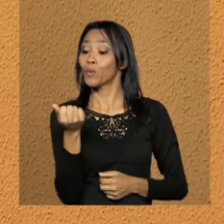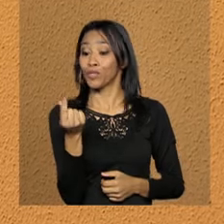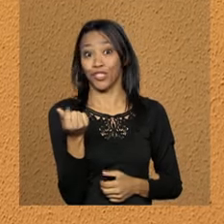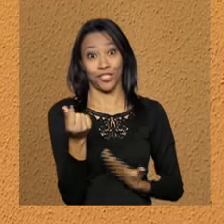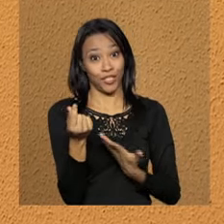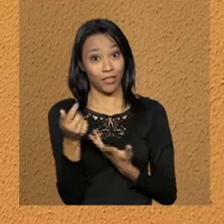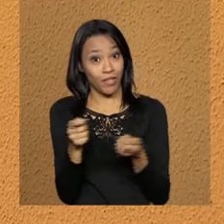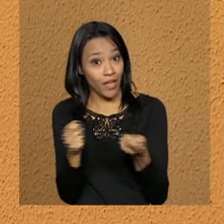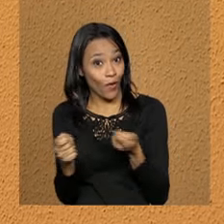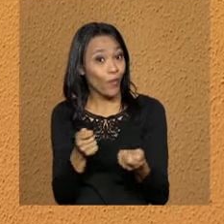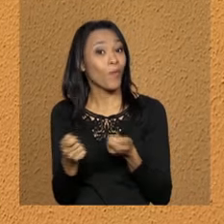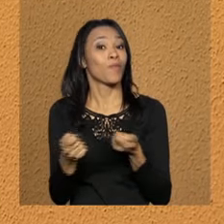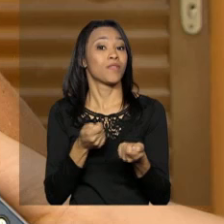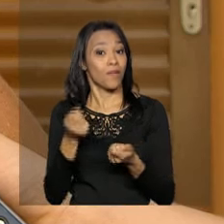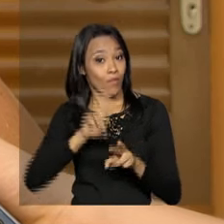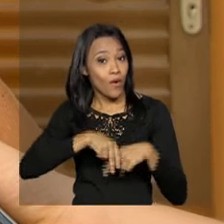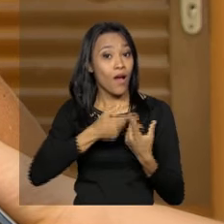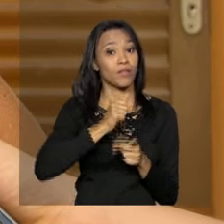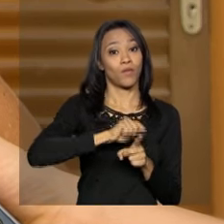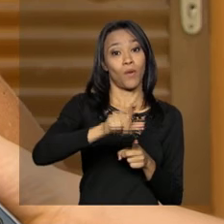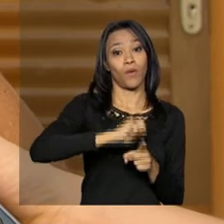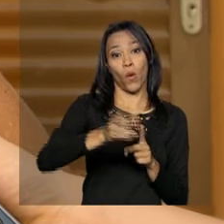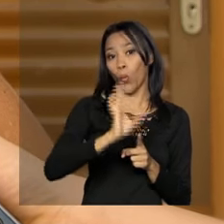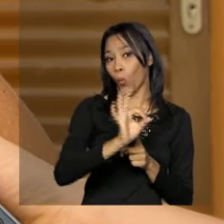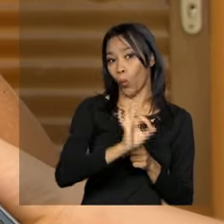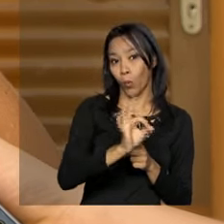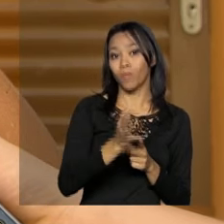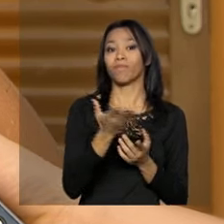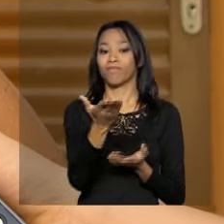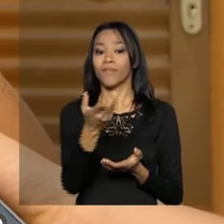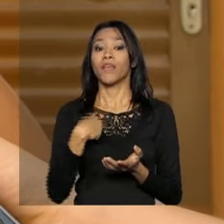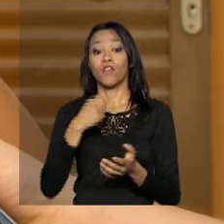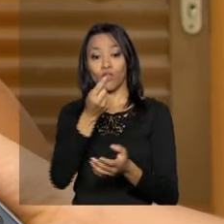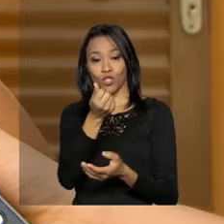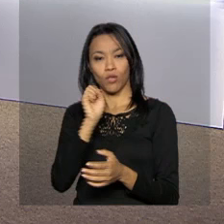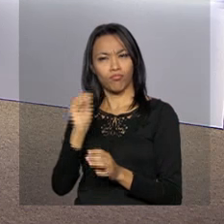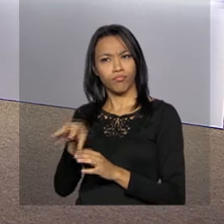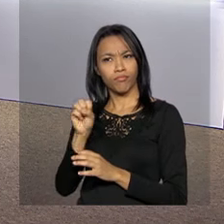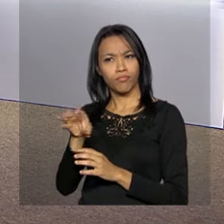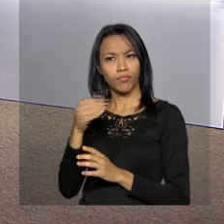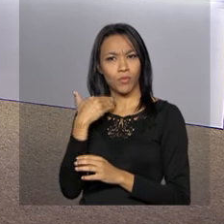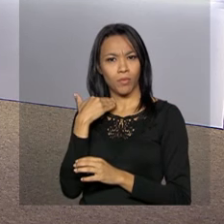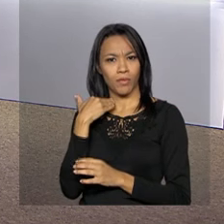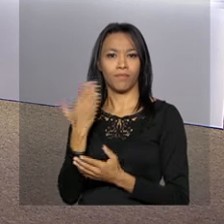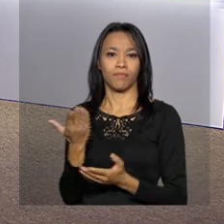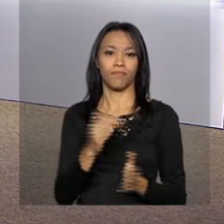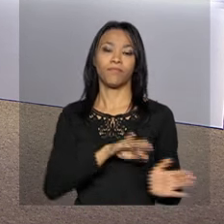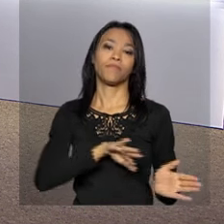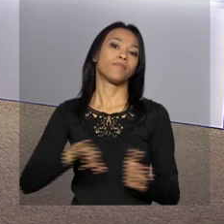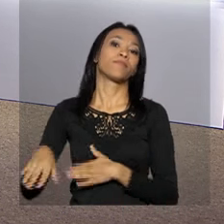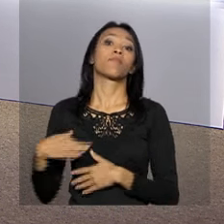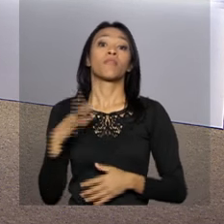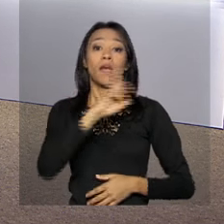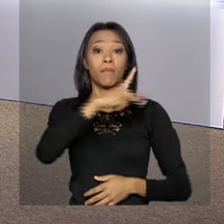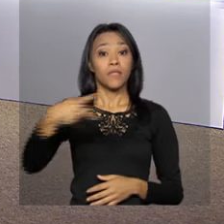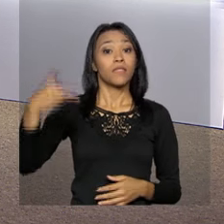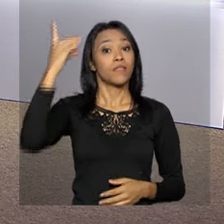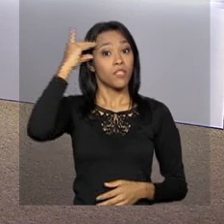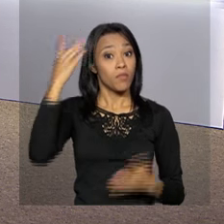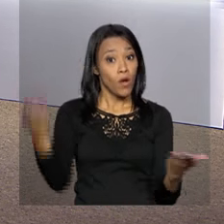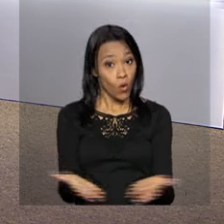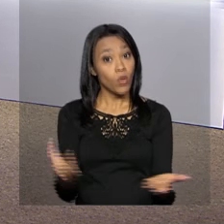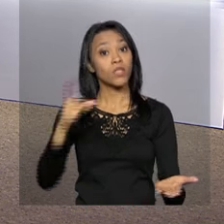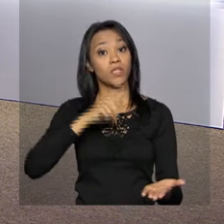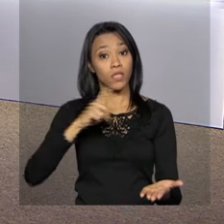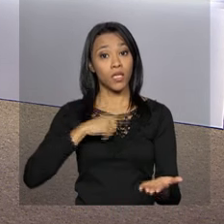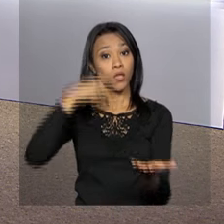que economizará do aluguel. Eu vou botar na caixa econômica para poder ir juntando um pouquinho. E a presidenta Dilma Rousseff tem agenda